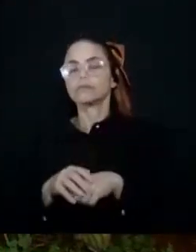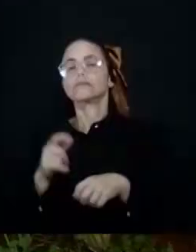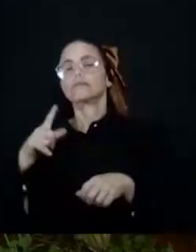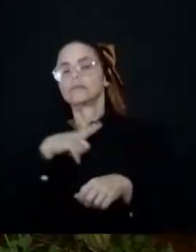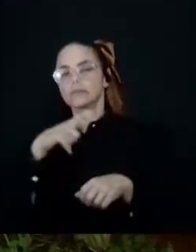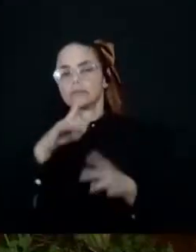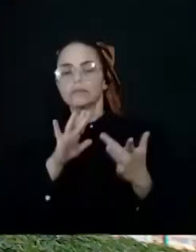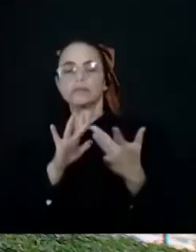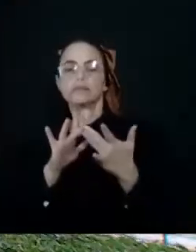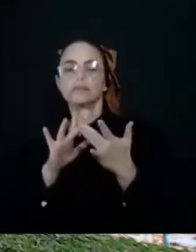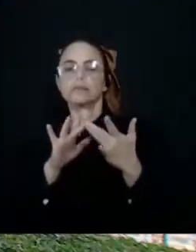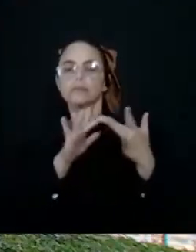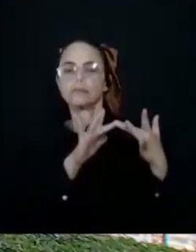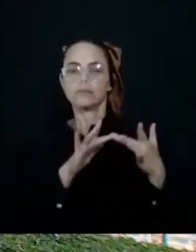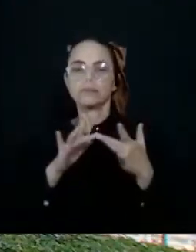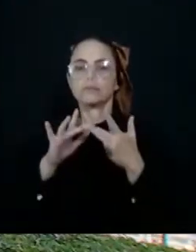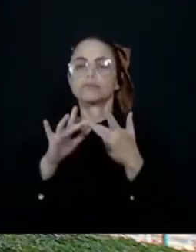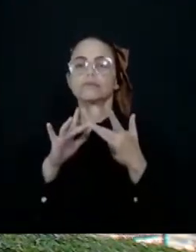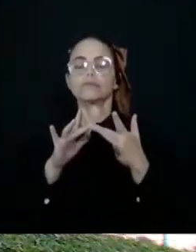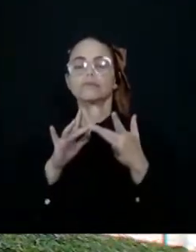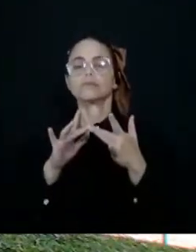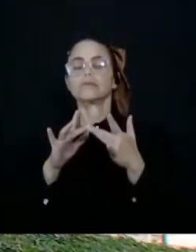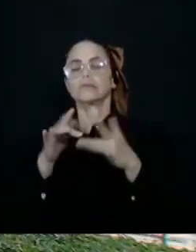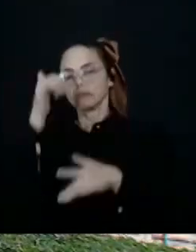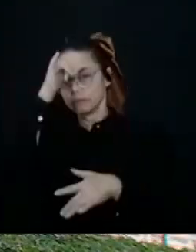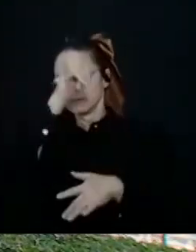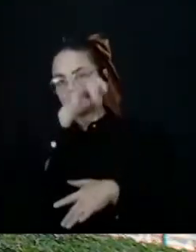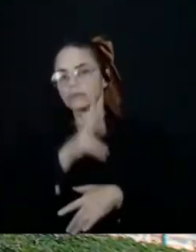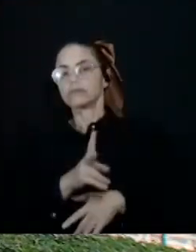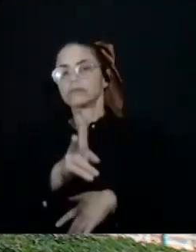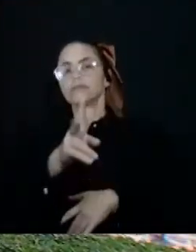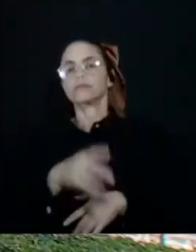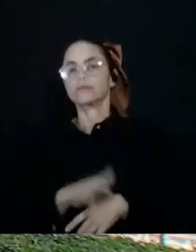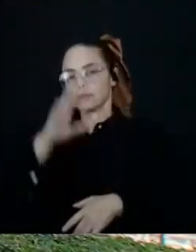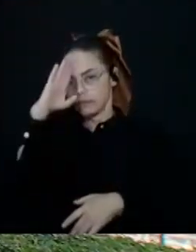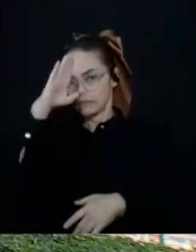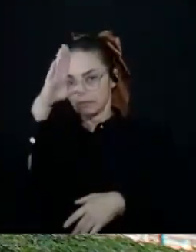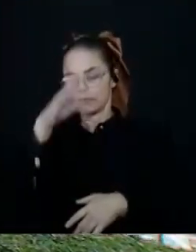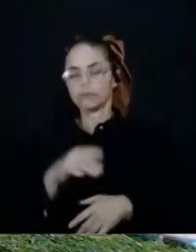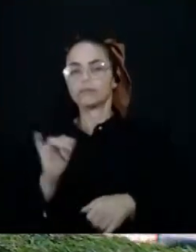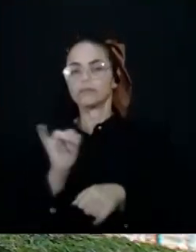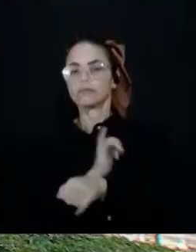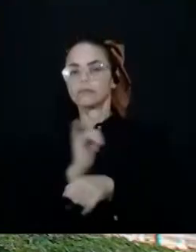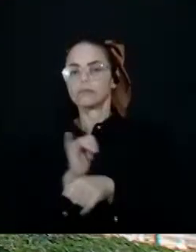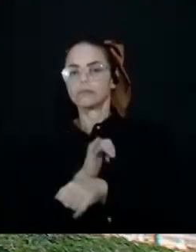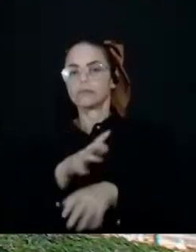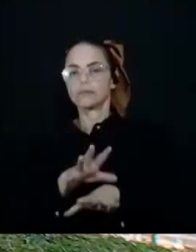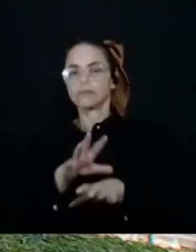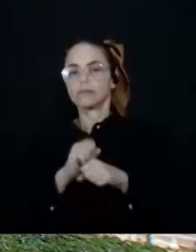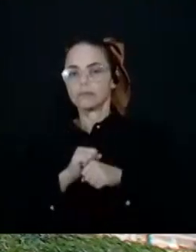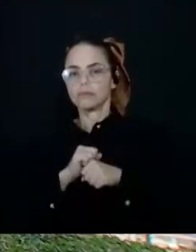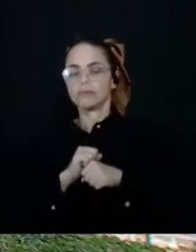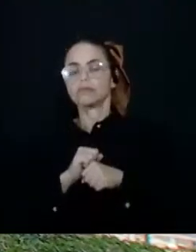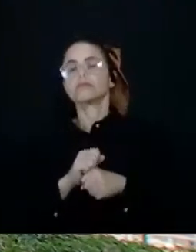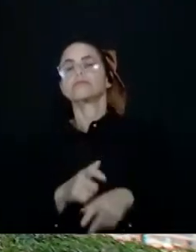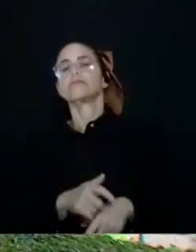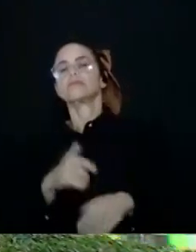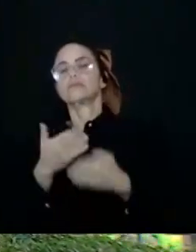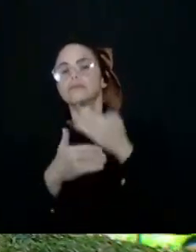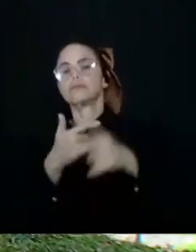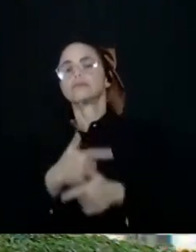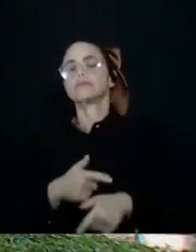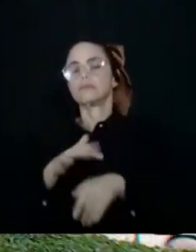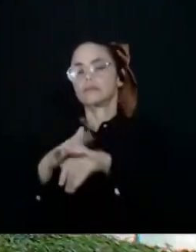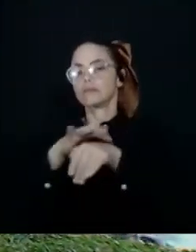com essa lesão. A prevenção continua sendo a principal estratégia para conter o avanço da doença. Especialistas afirmam